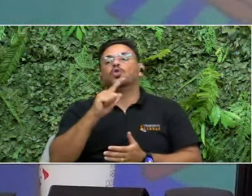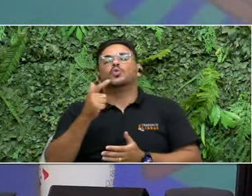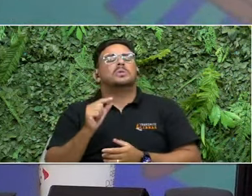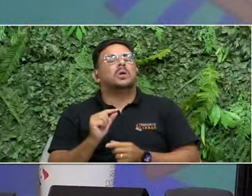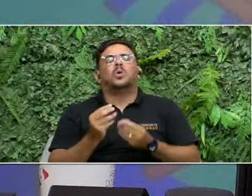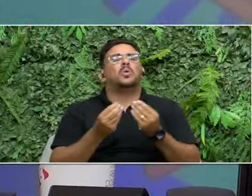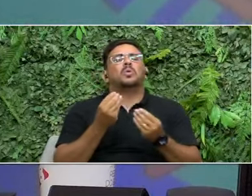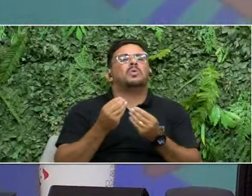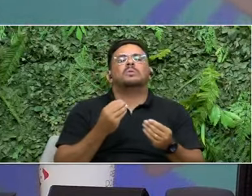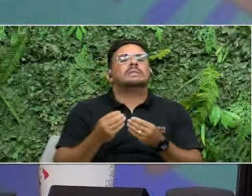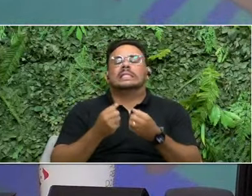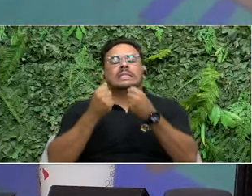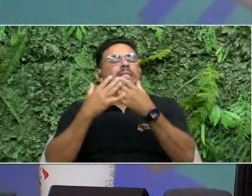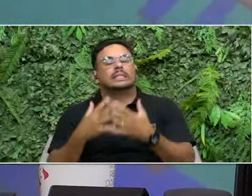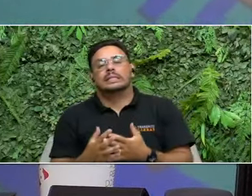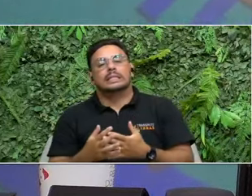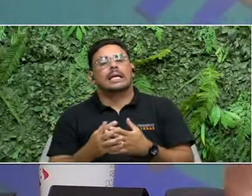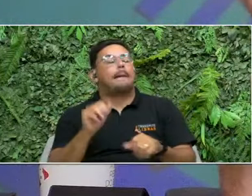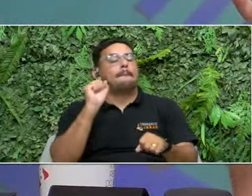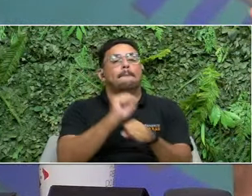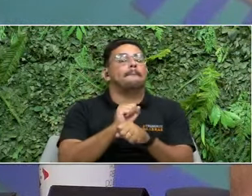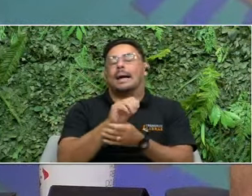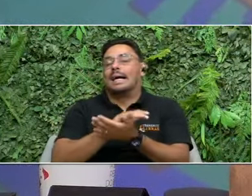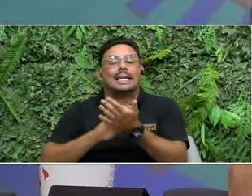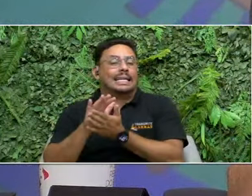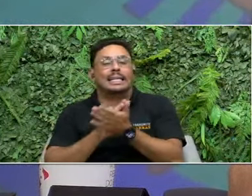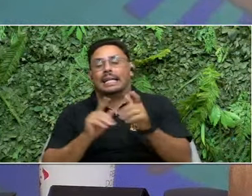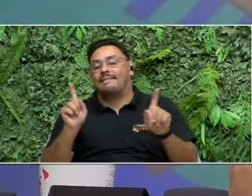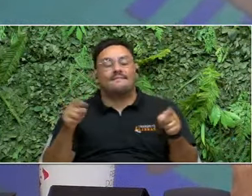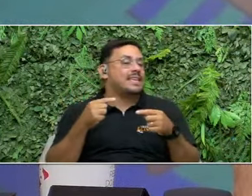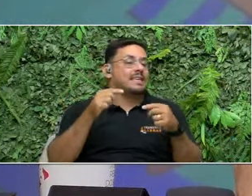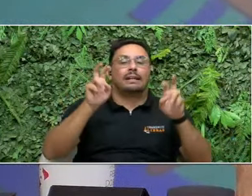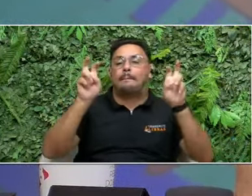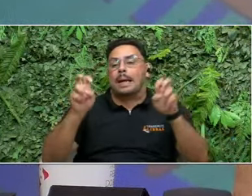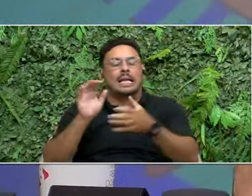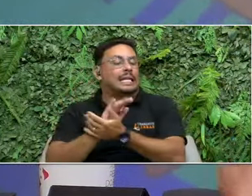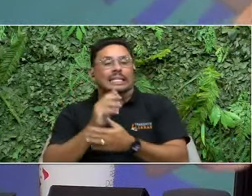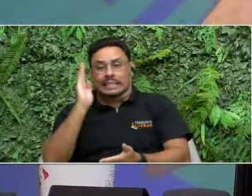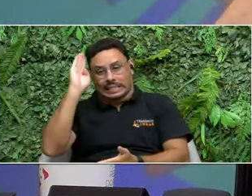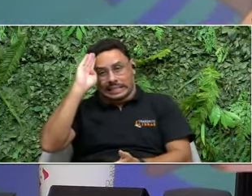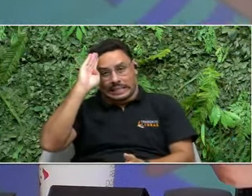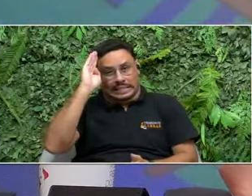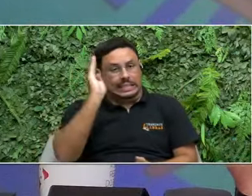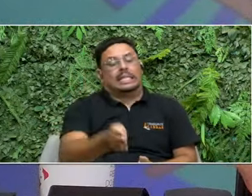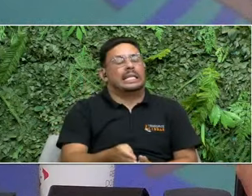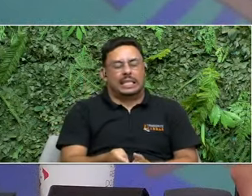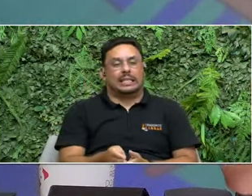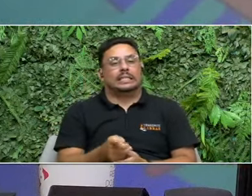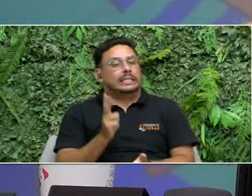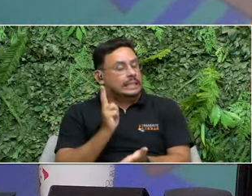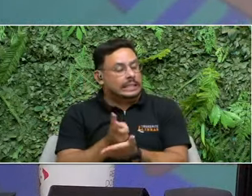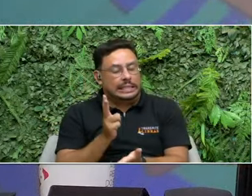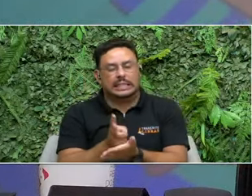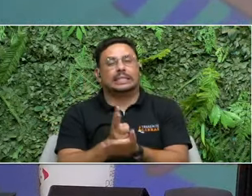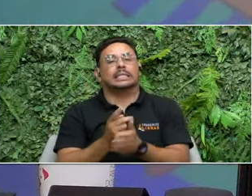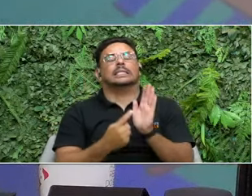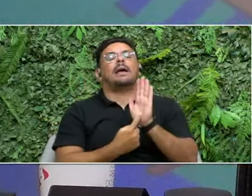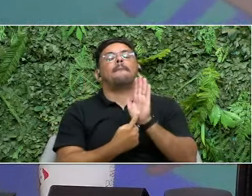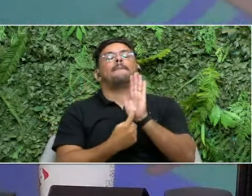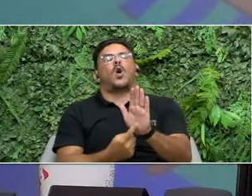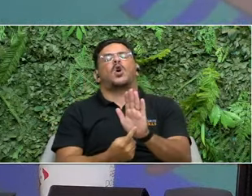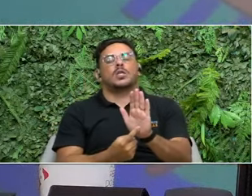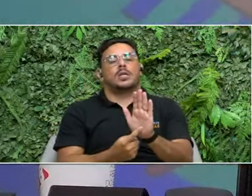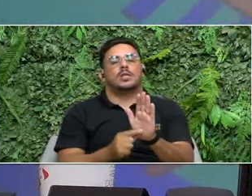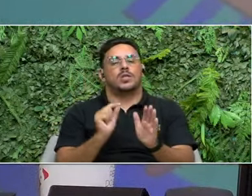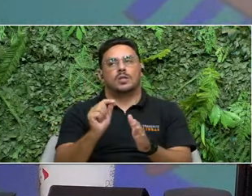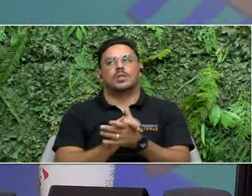comentarista que ele não tem não tem conversa não tem aspas não tem parênteses não tem ponto cara Guardiões da